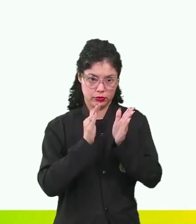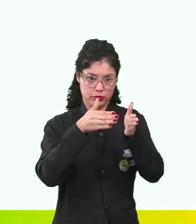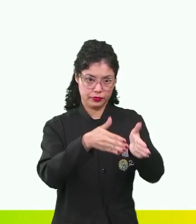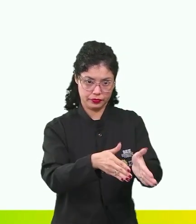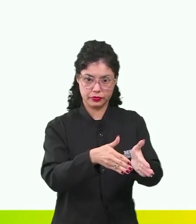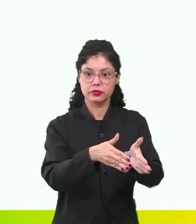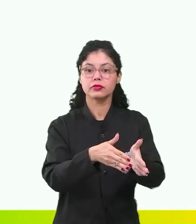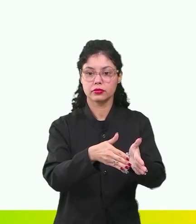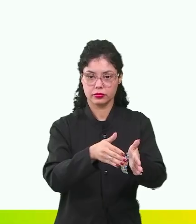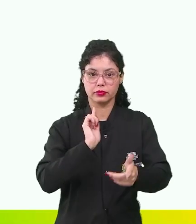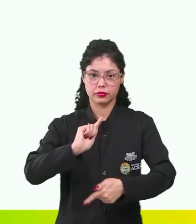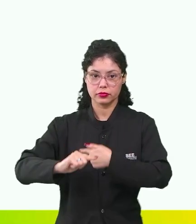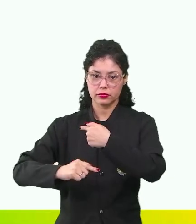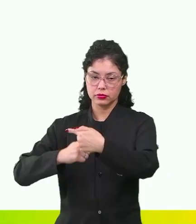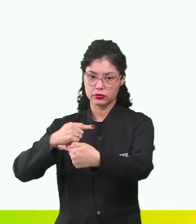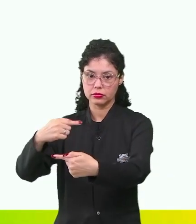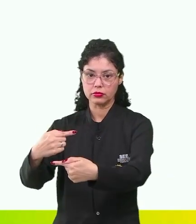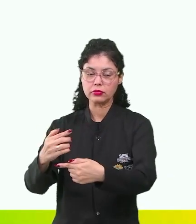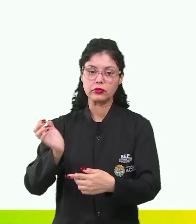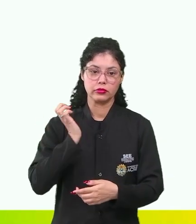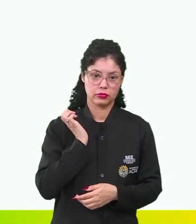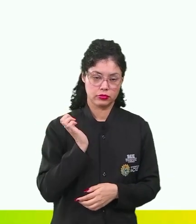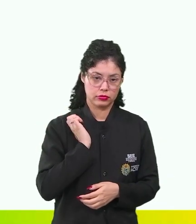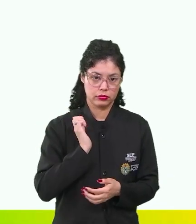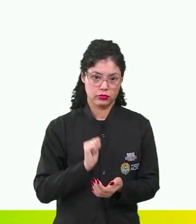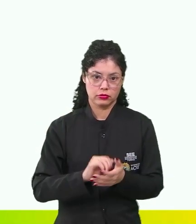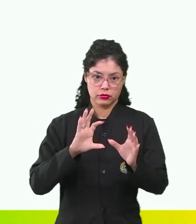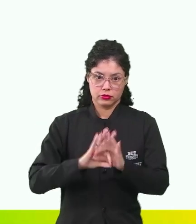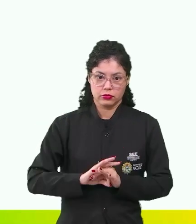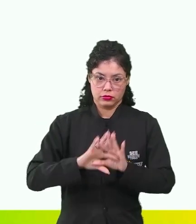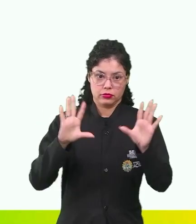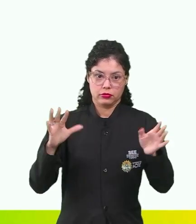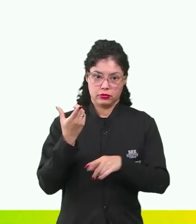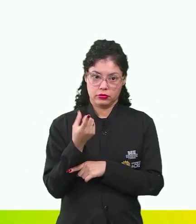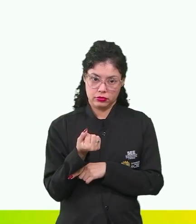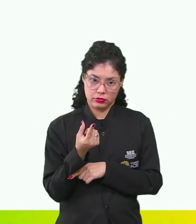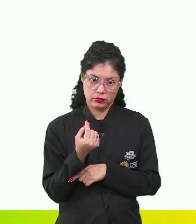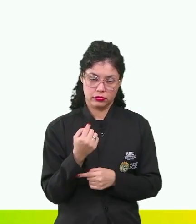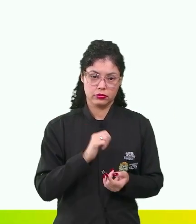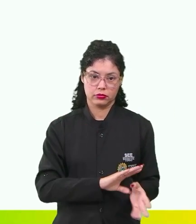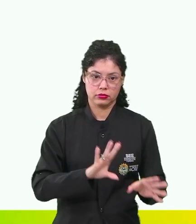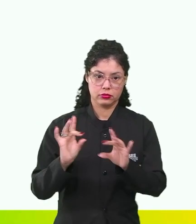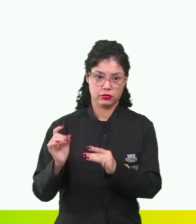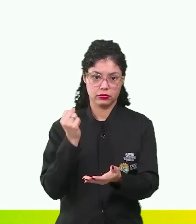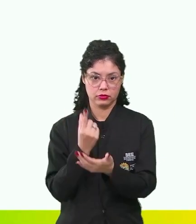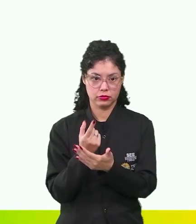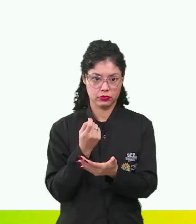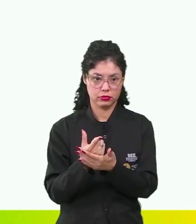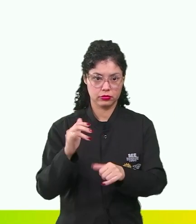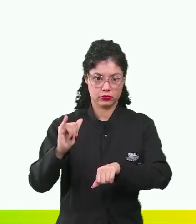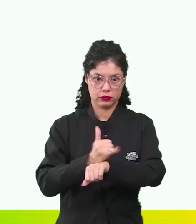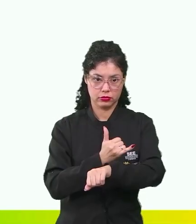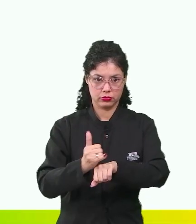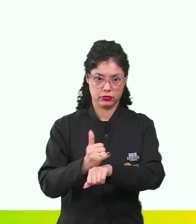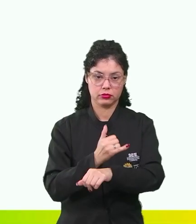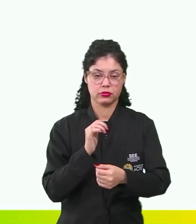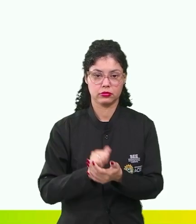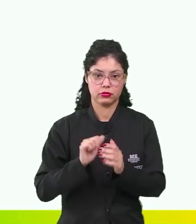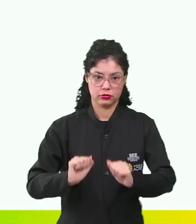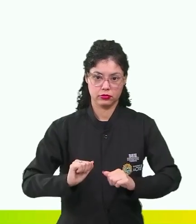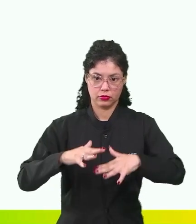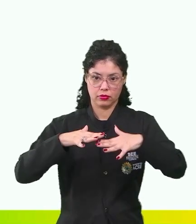significativo, focando-se na geração de riqueza e liberdade financeira, através